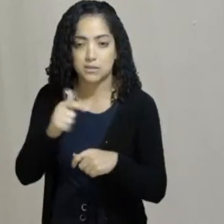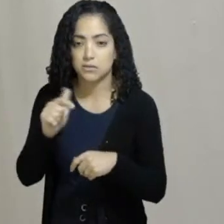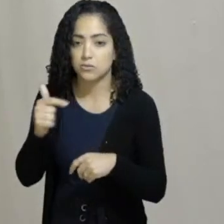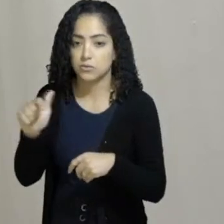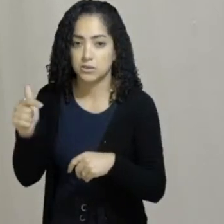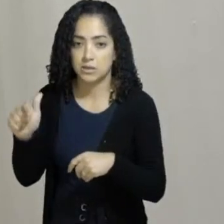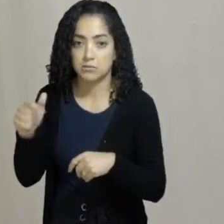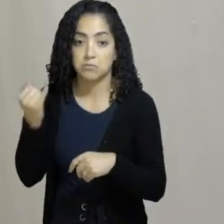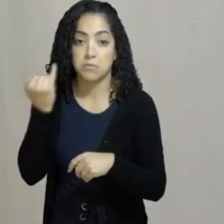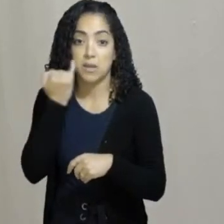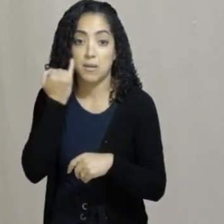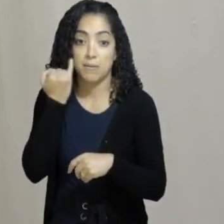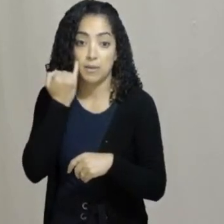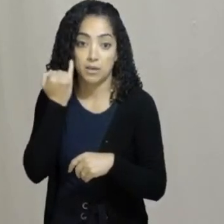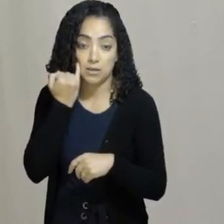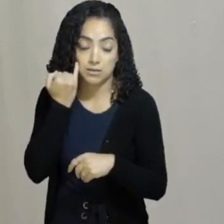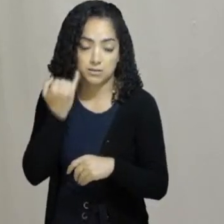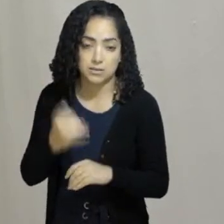preguiça